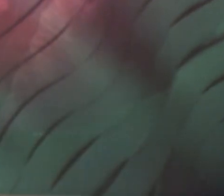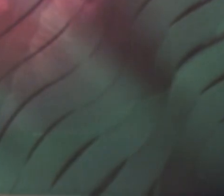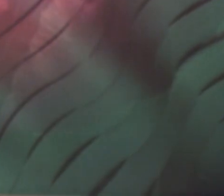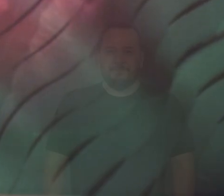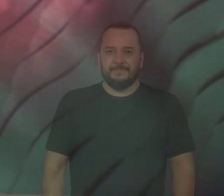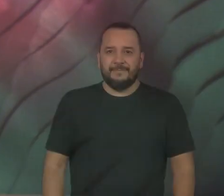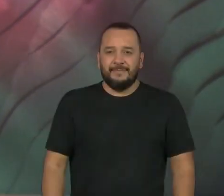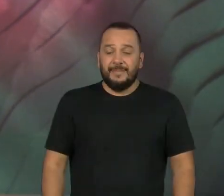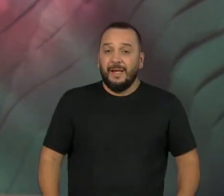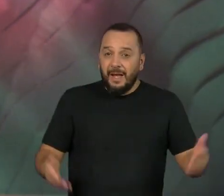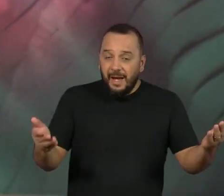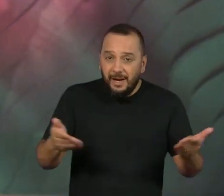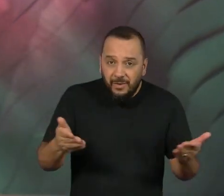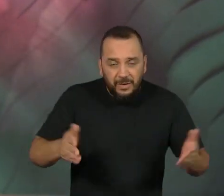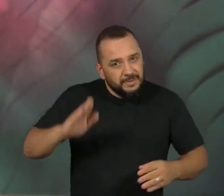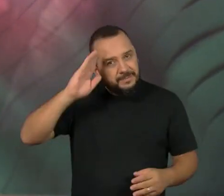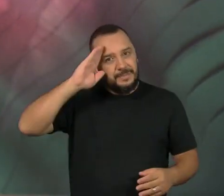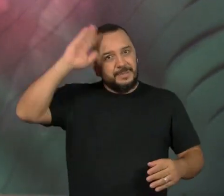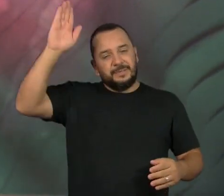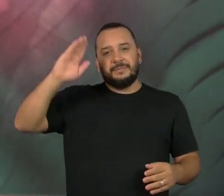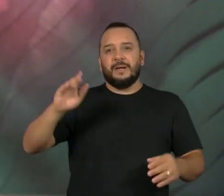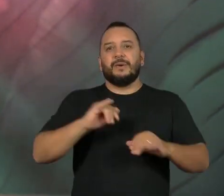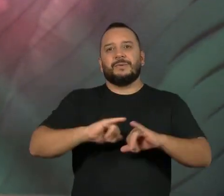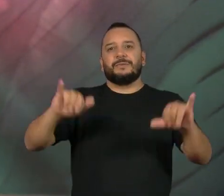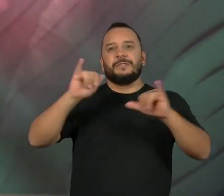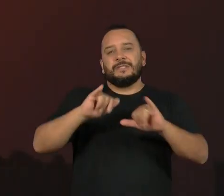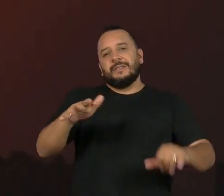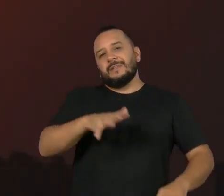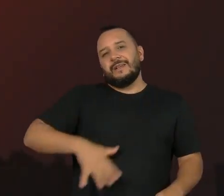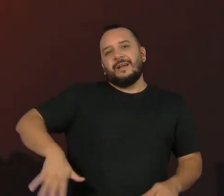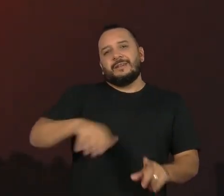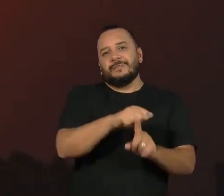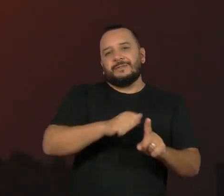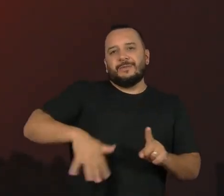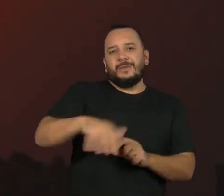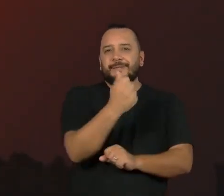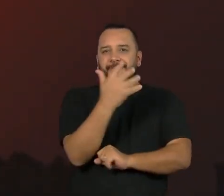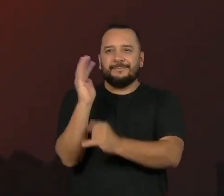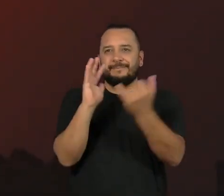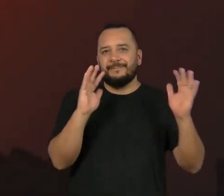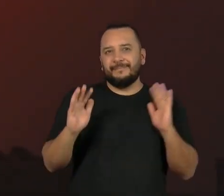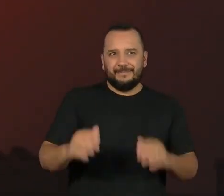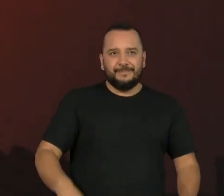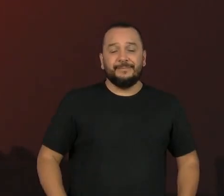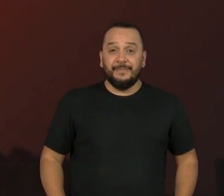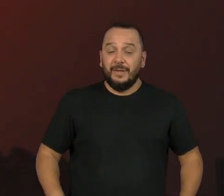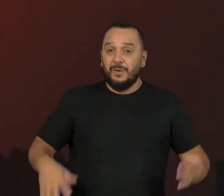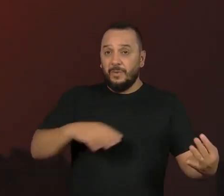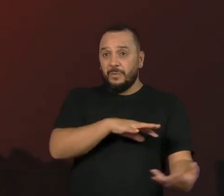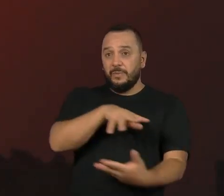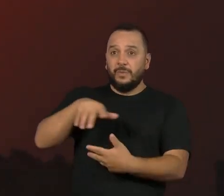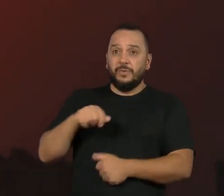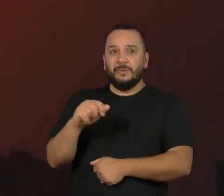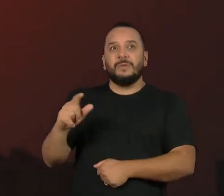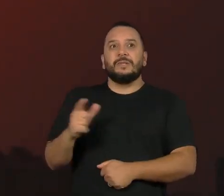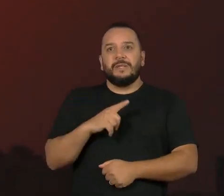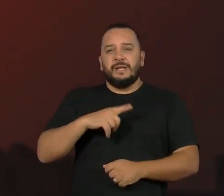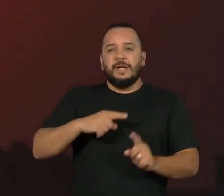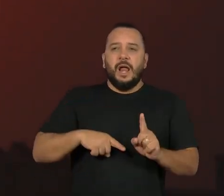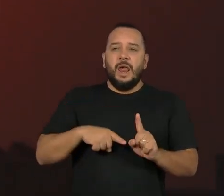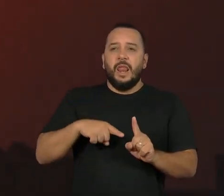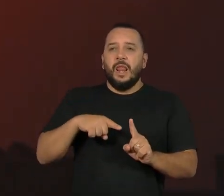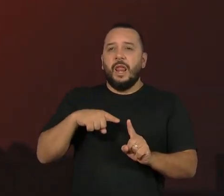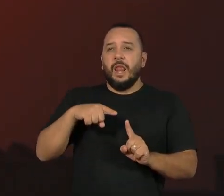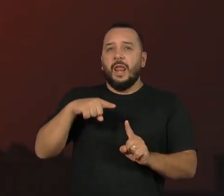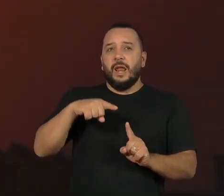Vamos agora às principais notícias da área socioambiental. A Terra caminha para aumentar a temperatura média